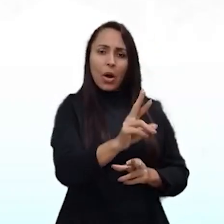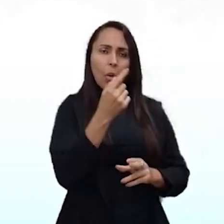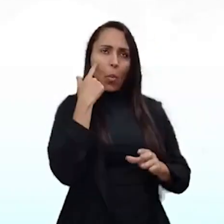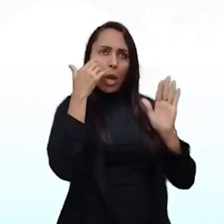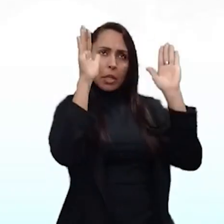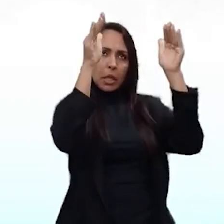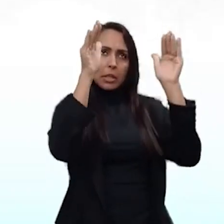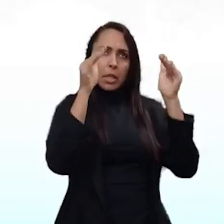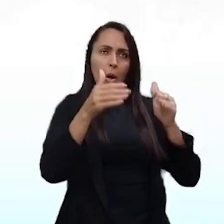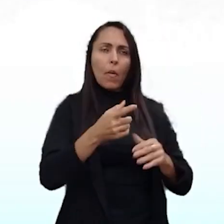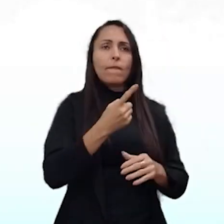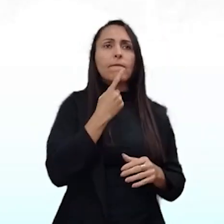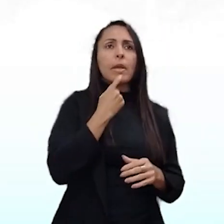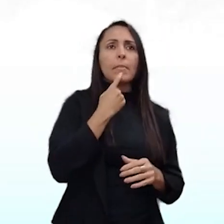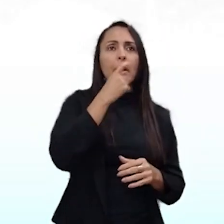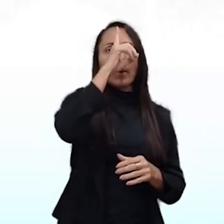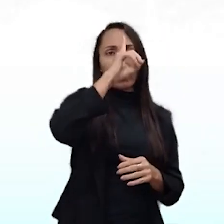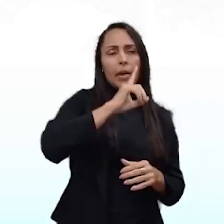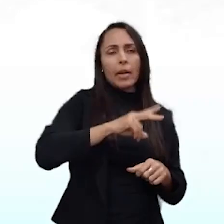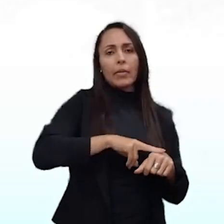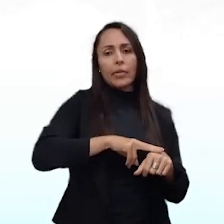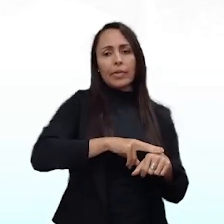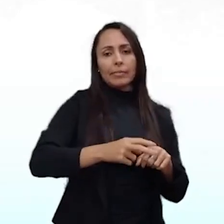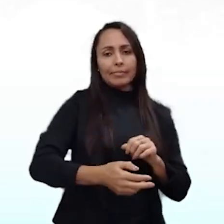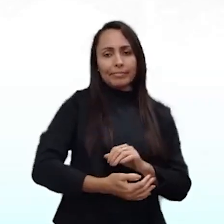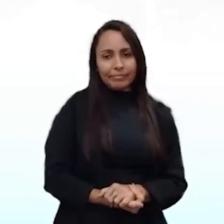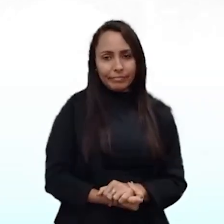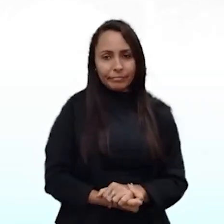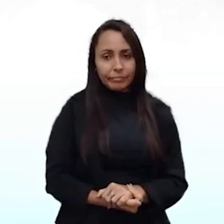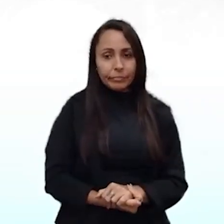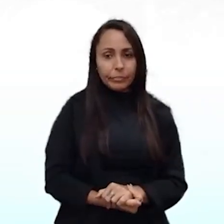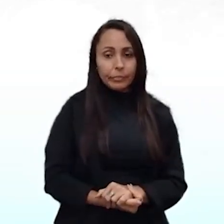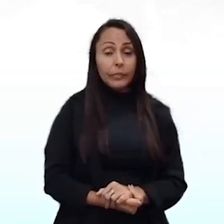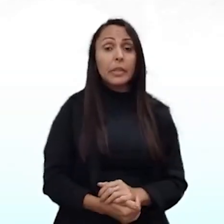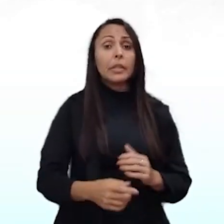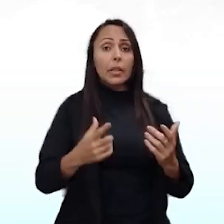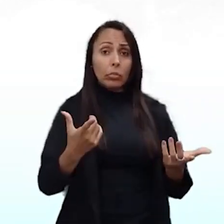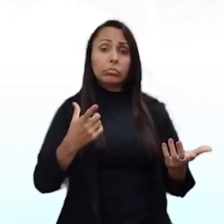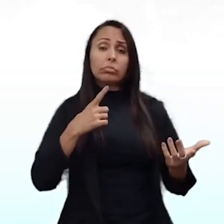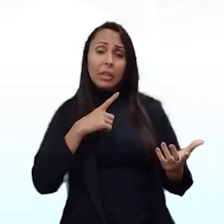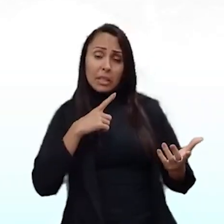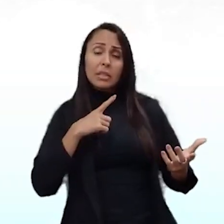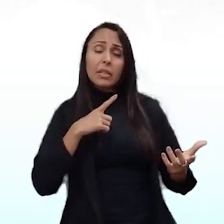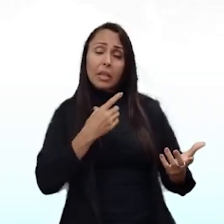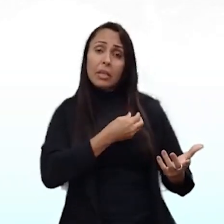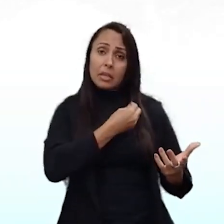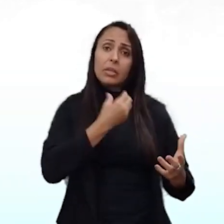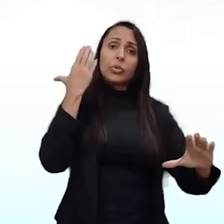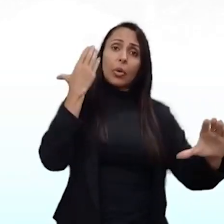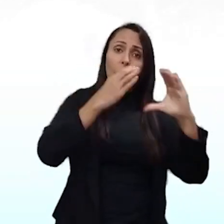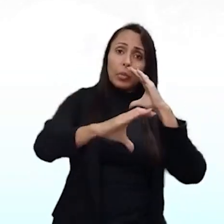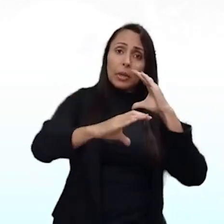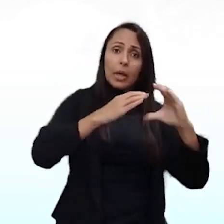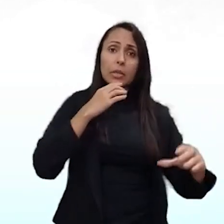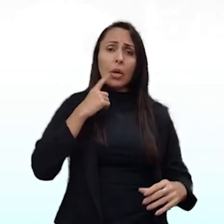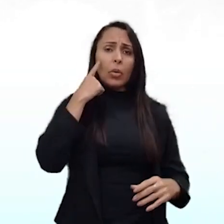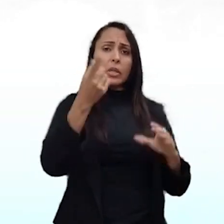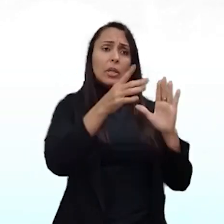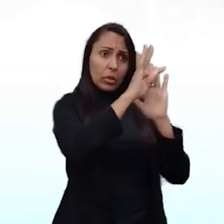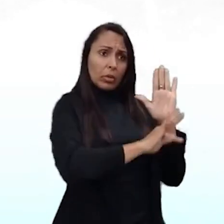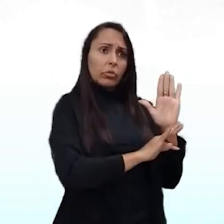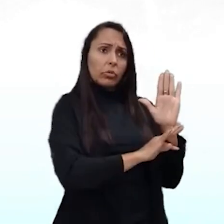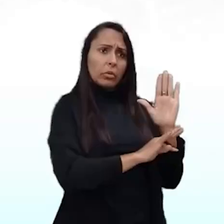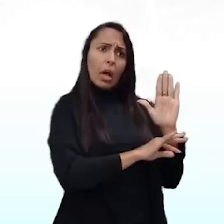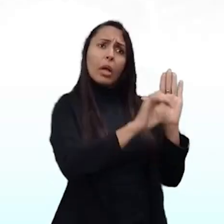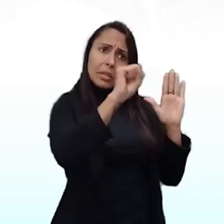vermelha, a amarela e a verde. Então, há um processo de comunicação. Professor, isso aí é um texto? Claro que